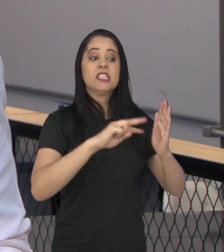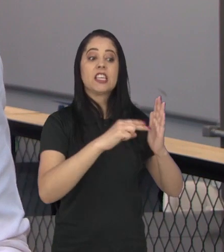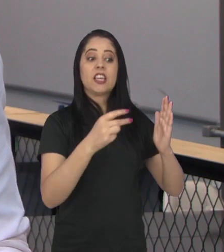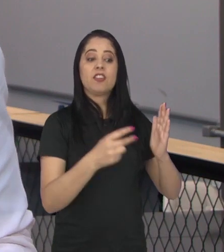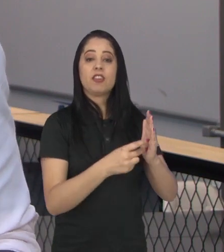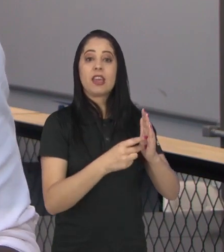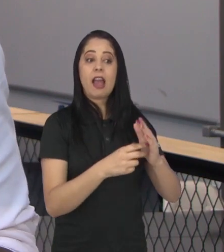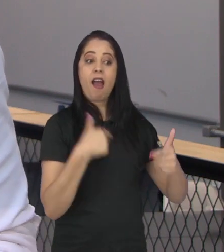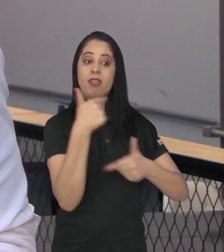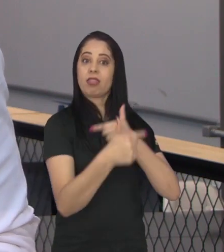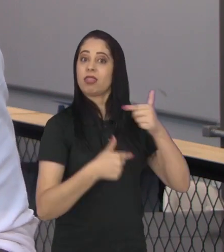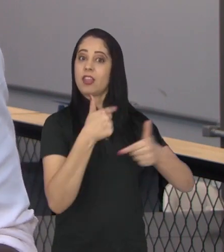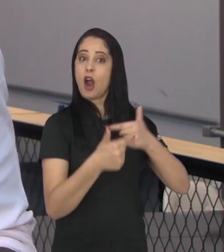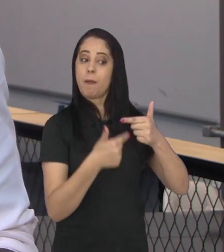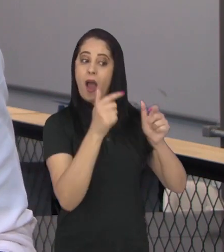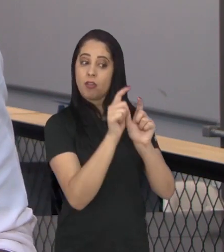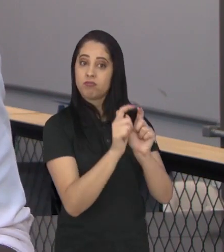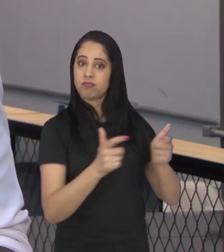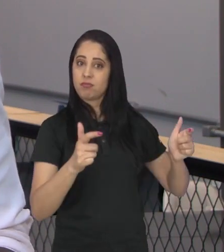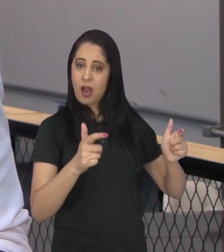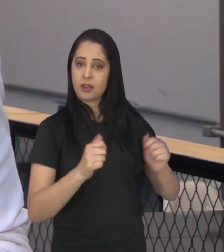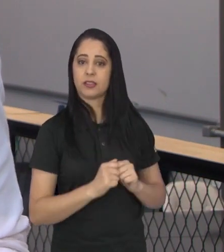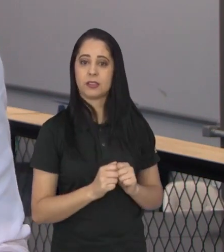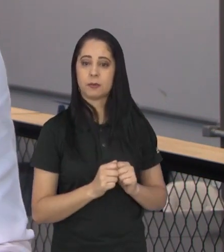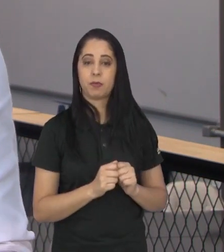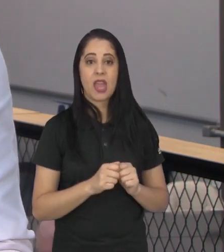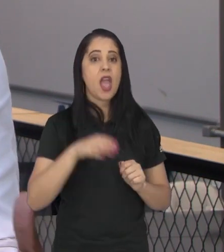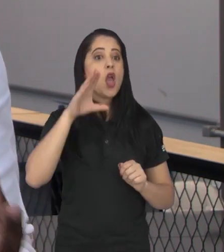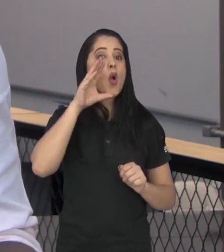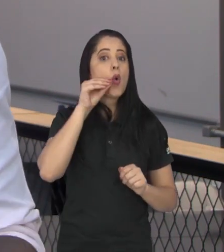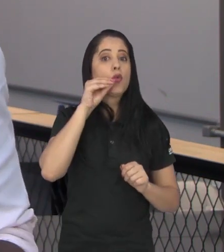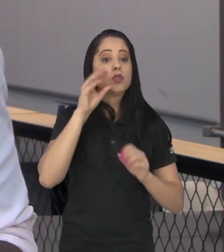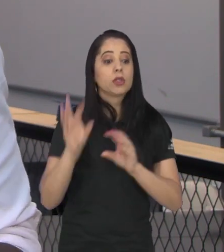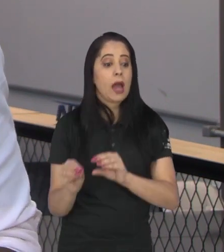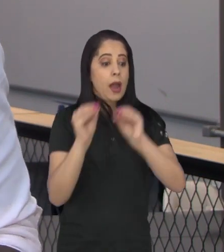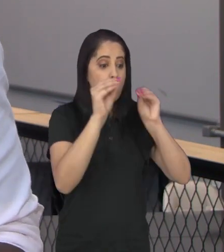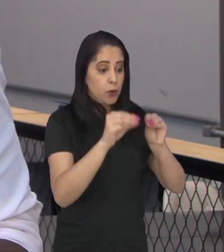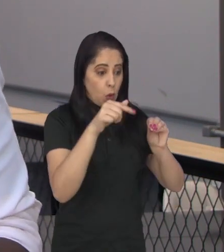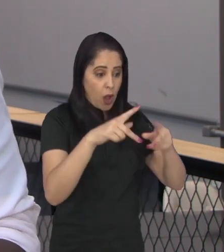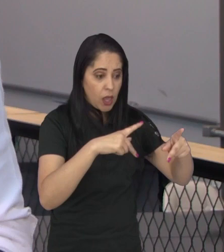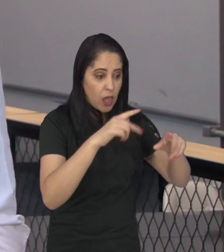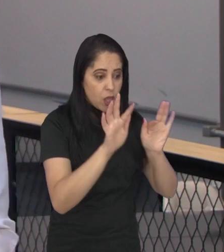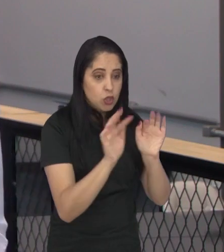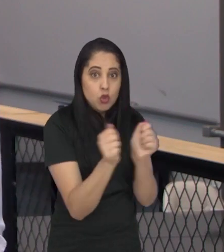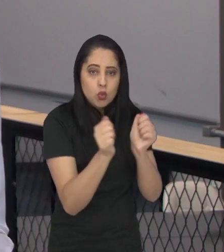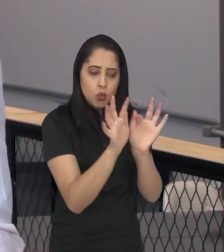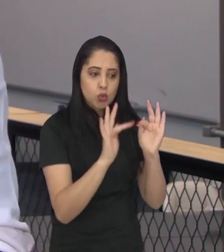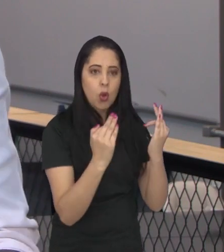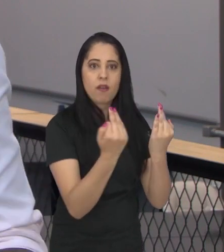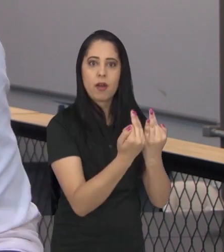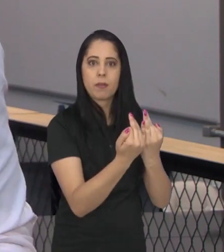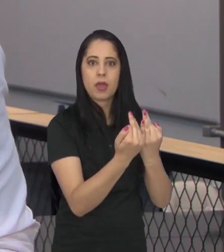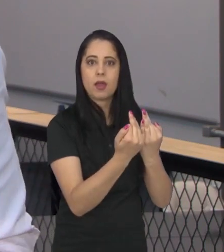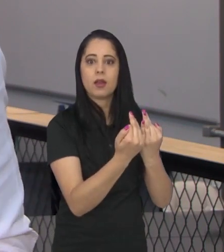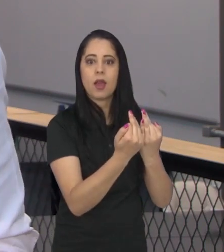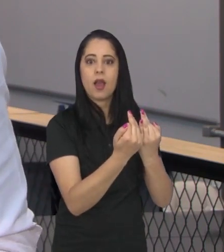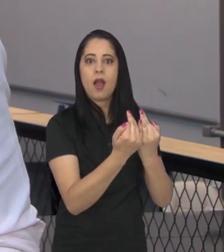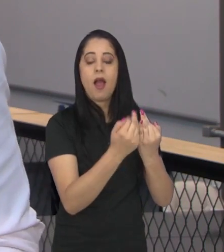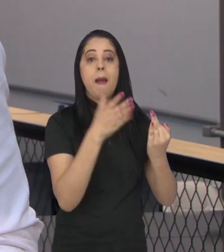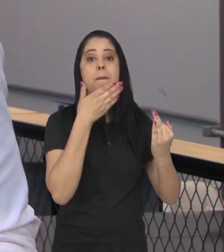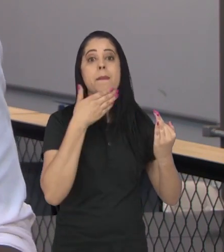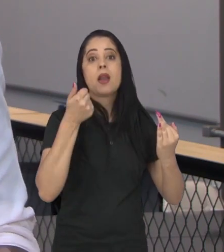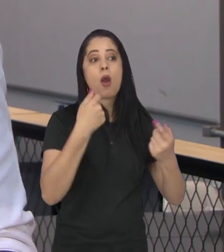emprego e renda. Uma vez que essa equipe, que esses funcionários venham com suas famílias, vai gerar toda a parte de comércio vai